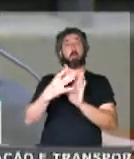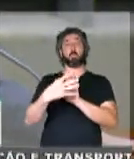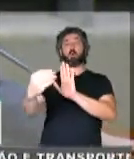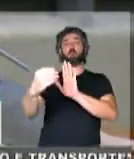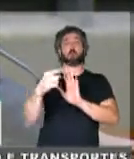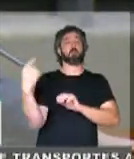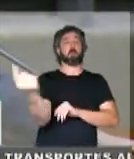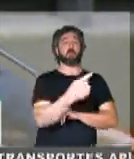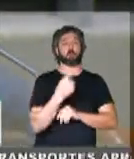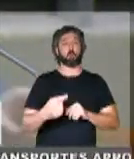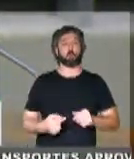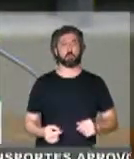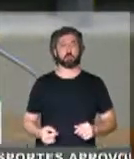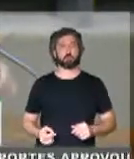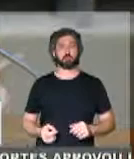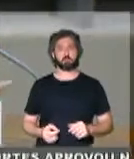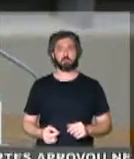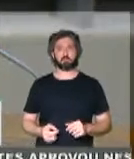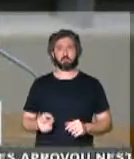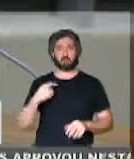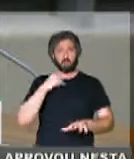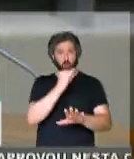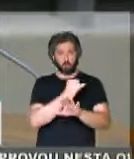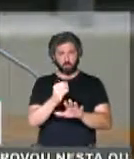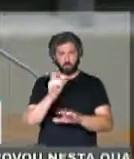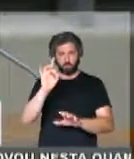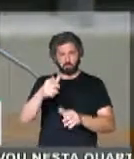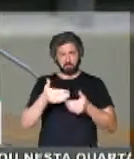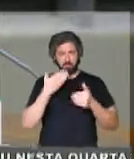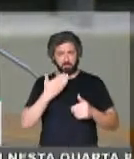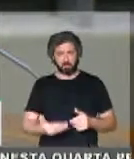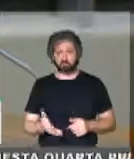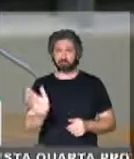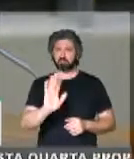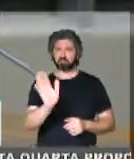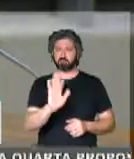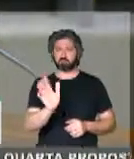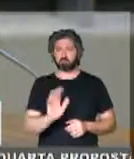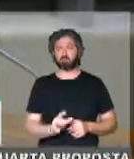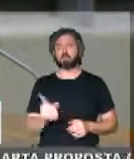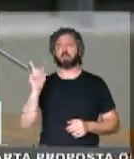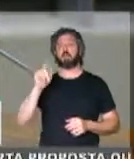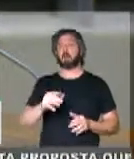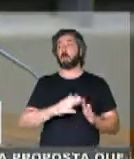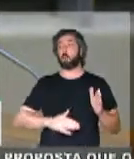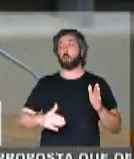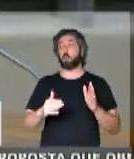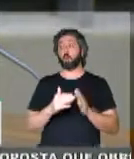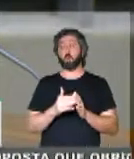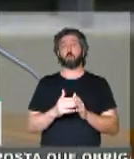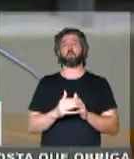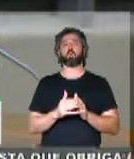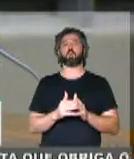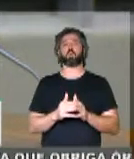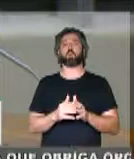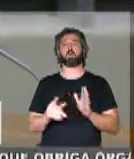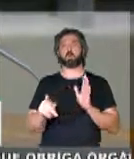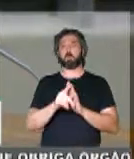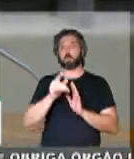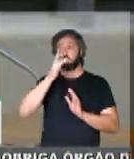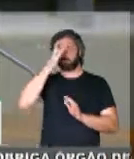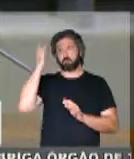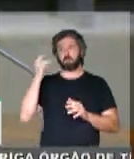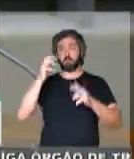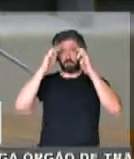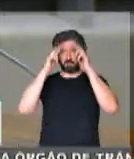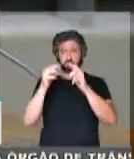Esse é um apelo não ideológico, que deve ser pauta de todos aqueles que querem